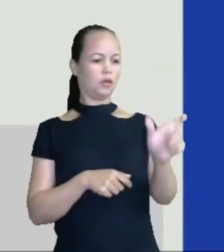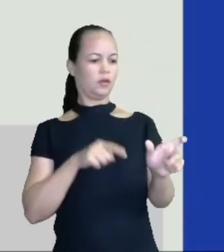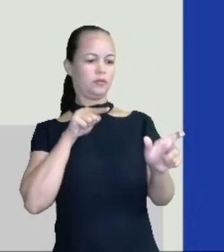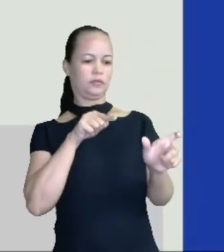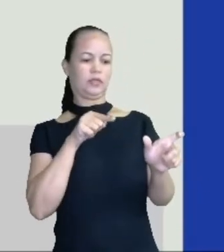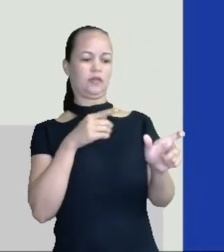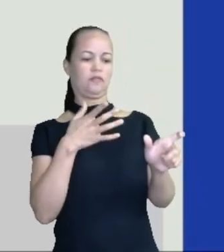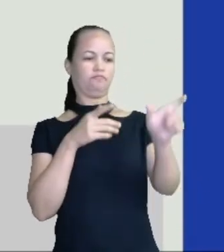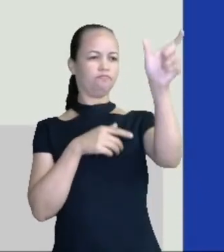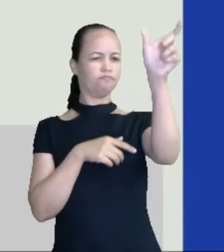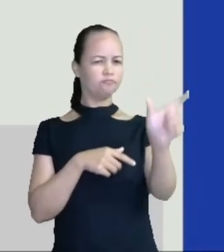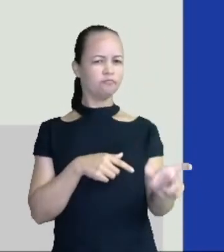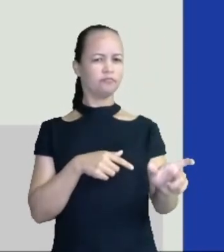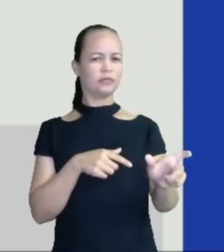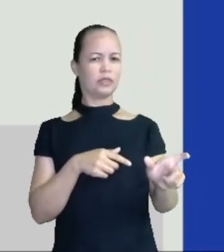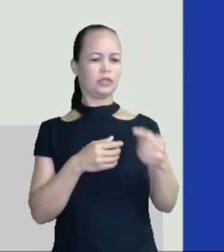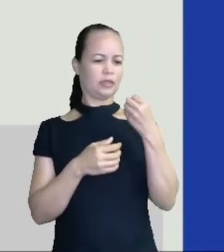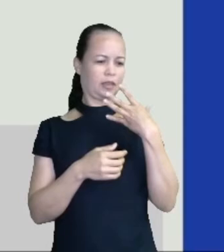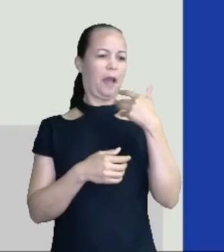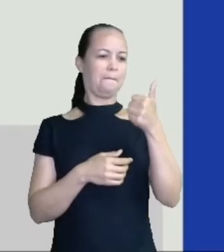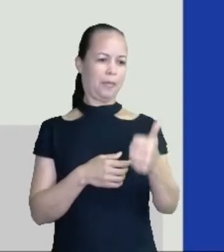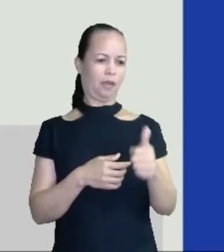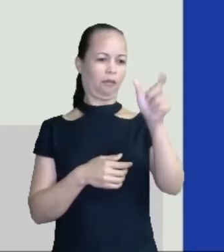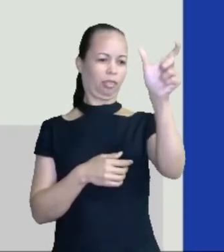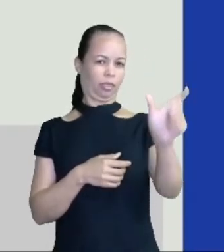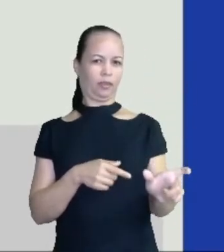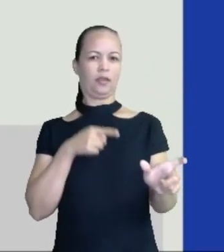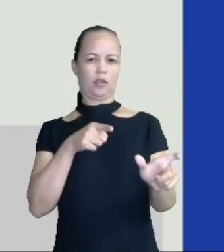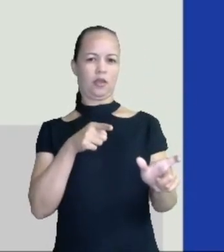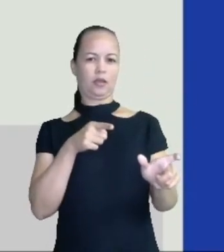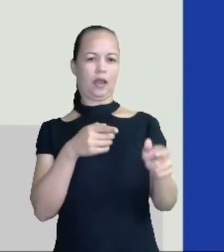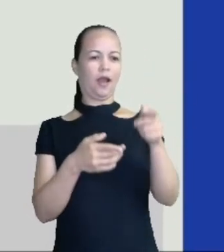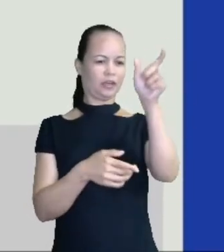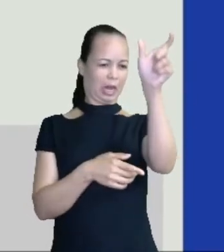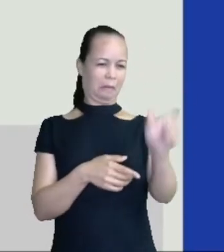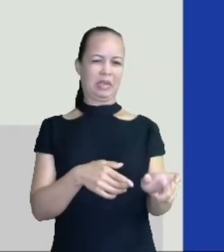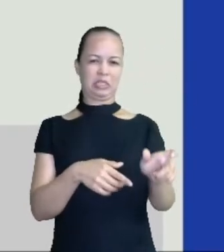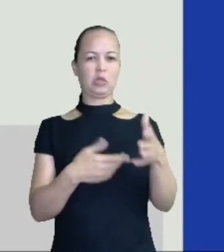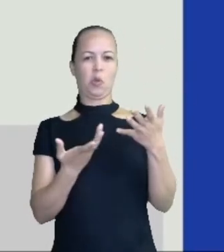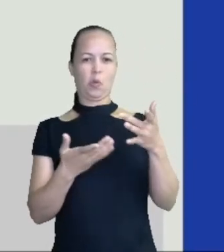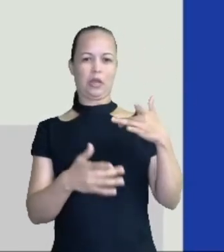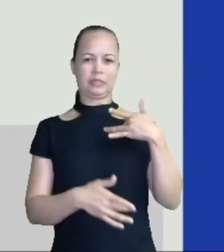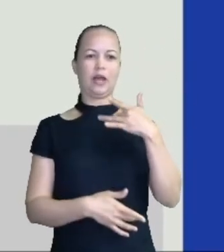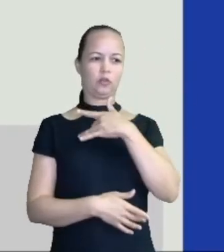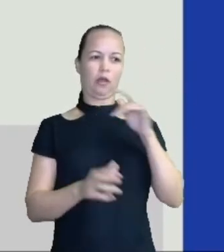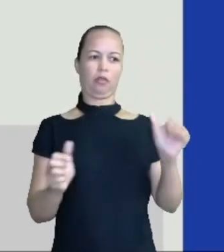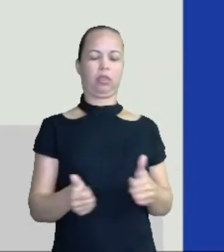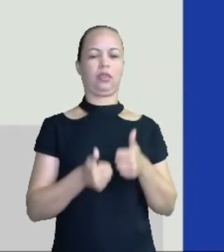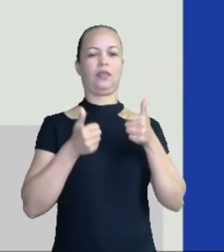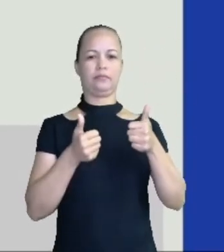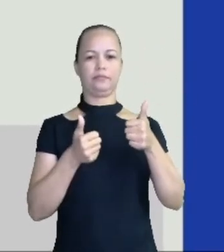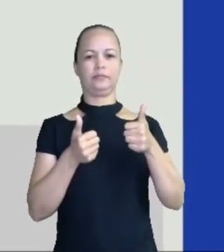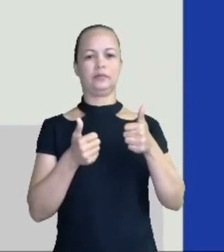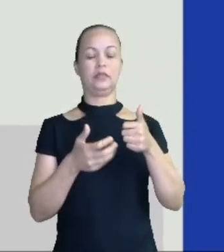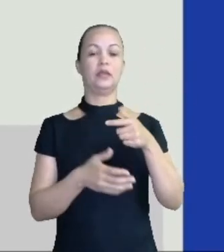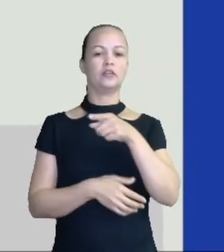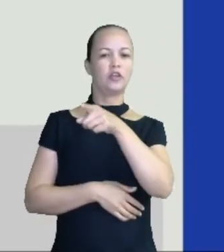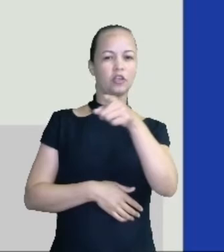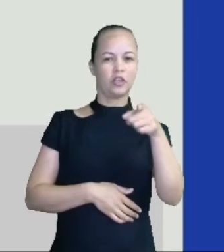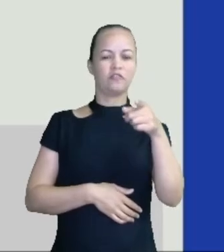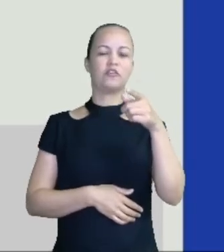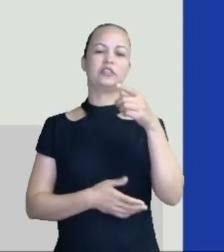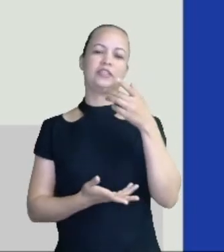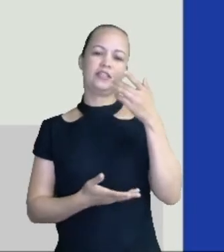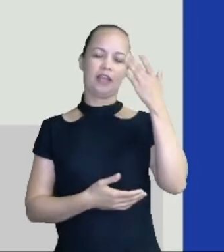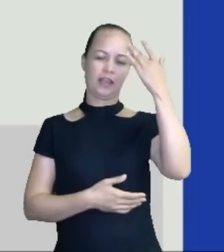e ver que ela fisicamente está bem, eu posso já obrigatoriamente dizer que aquela pessoa está saudável? Eu tenho certeza que vocês aí